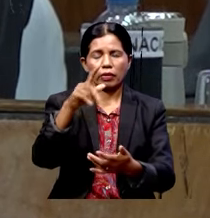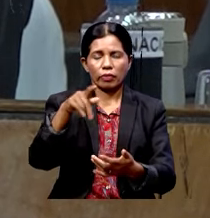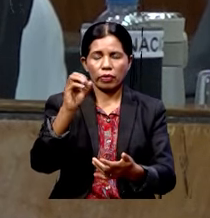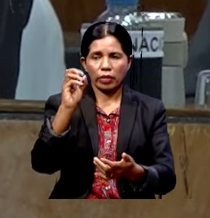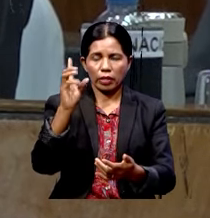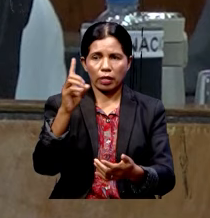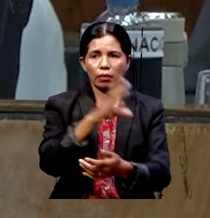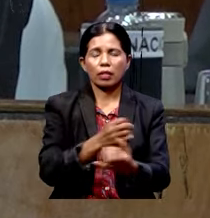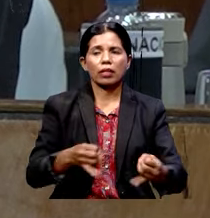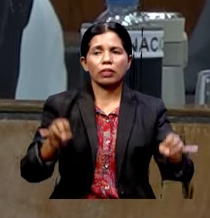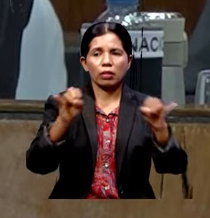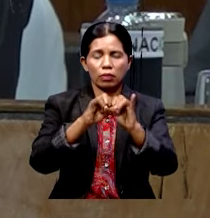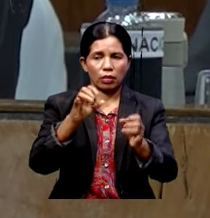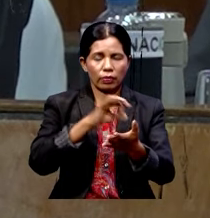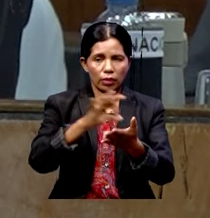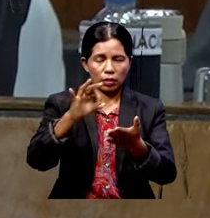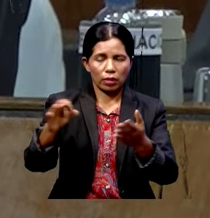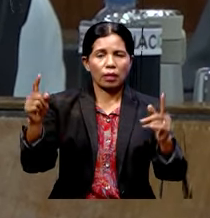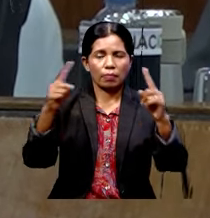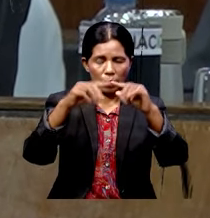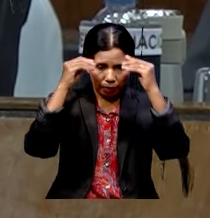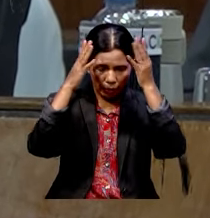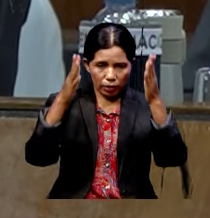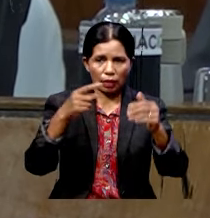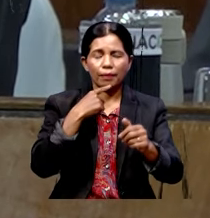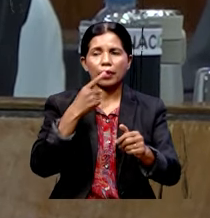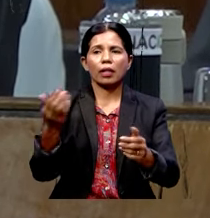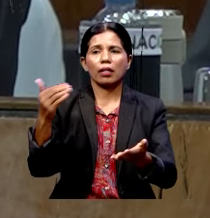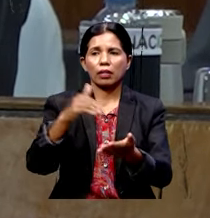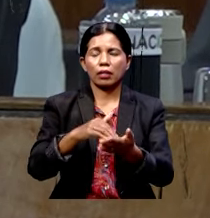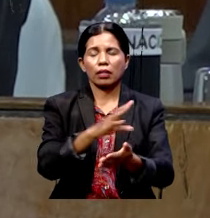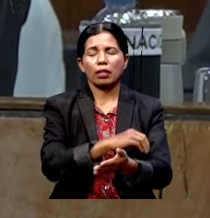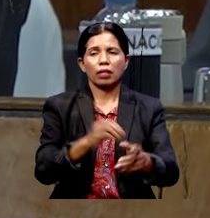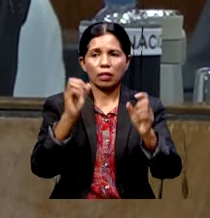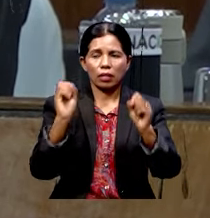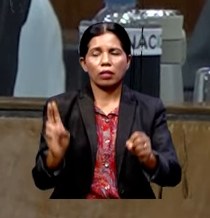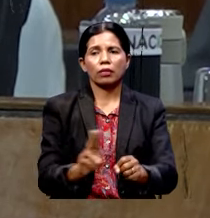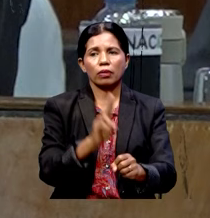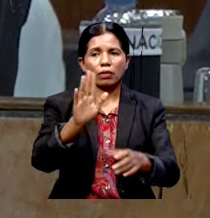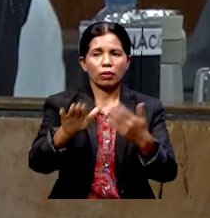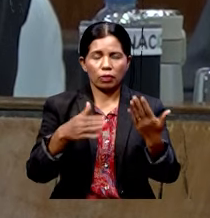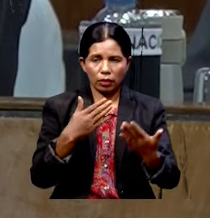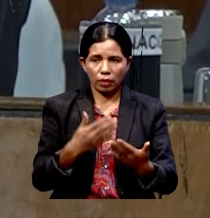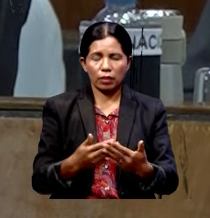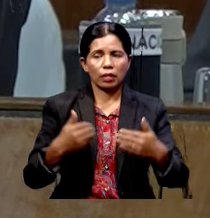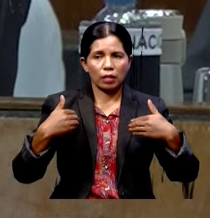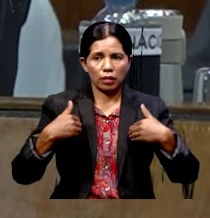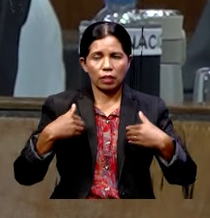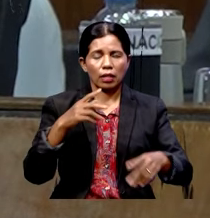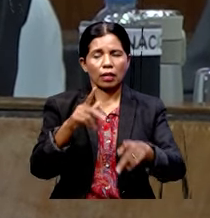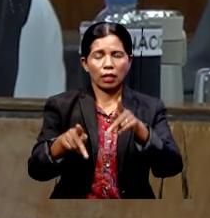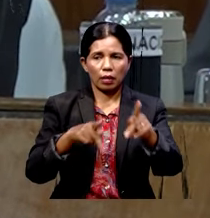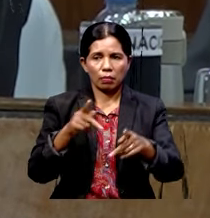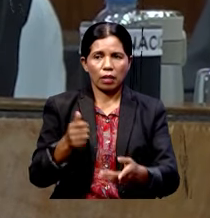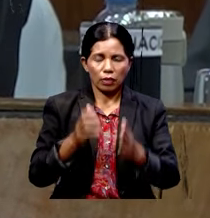nessa instituição de formação dos professores. Mas bem, a tua dehan também é obrigatório e universal, então temos doadores para que não